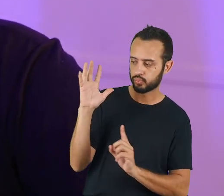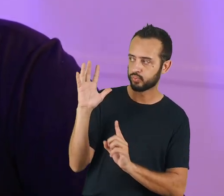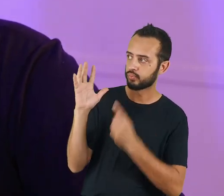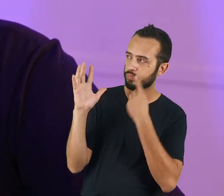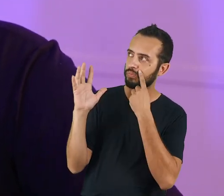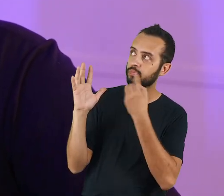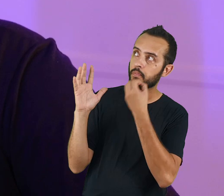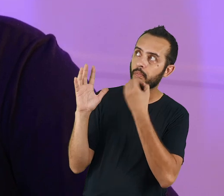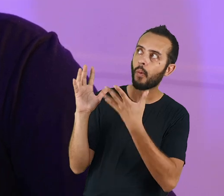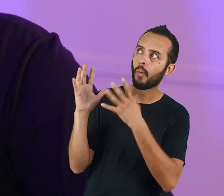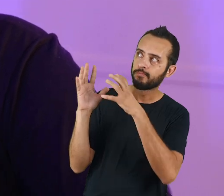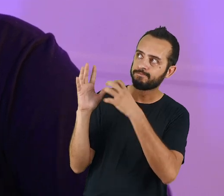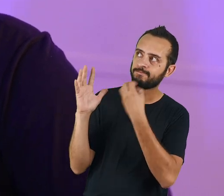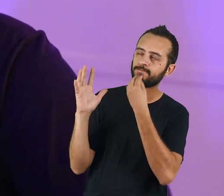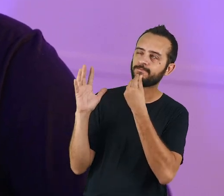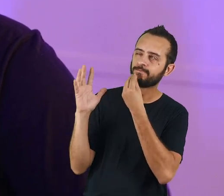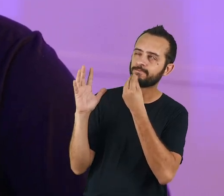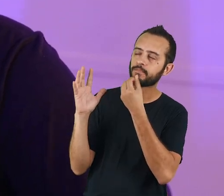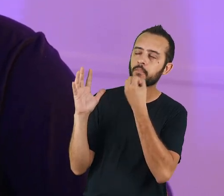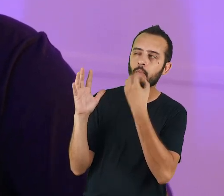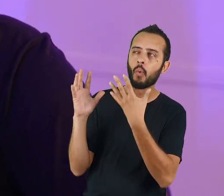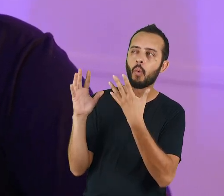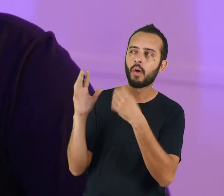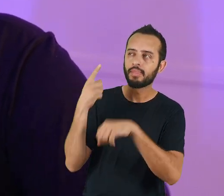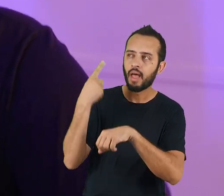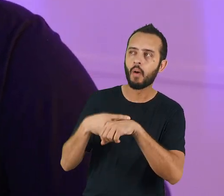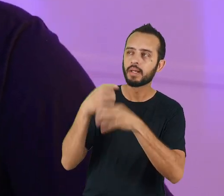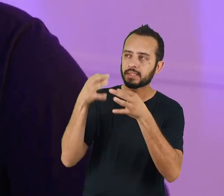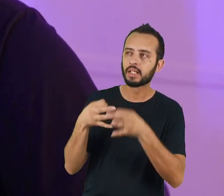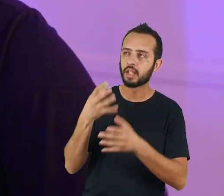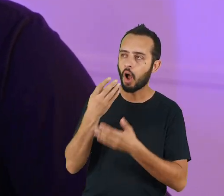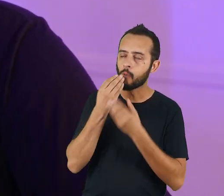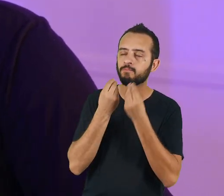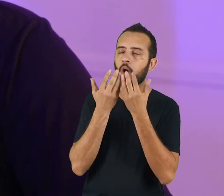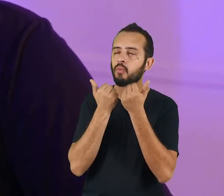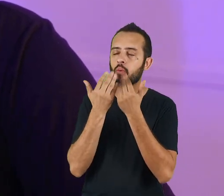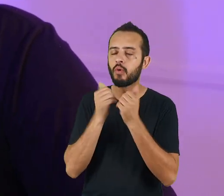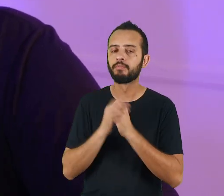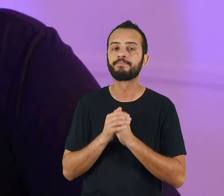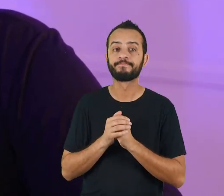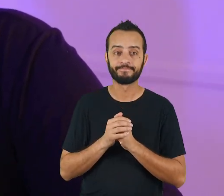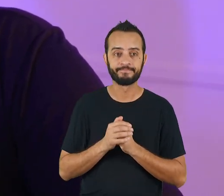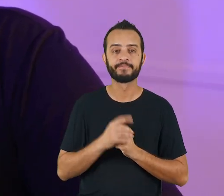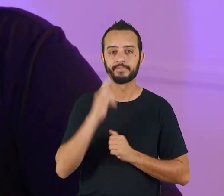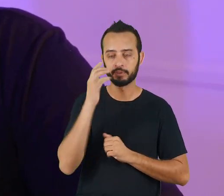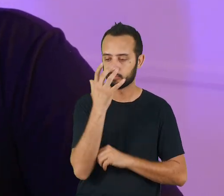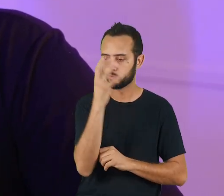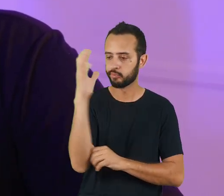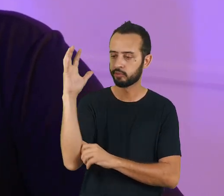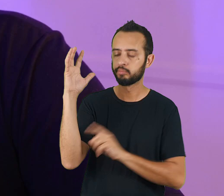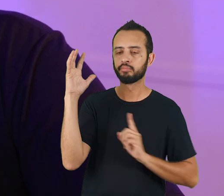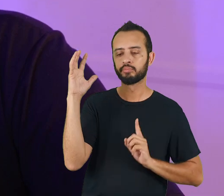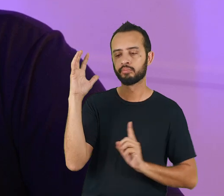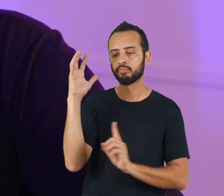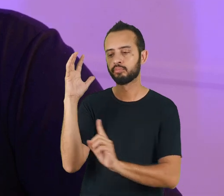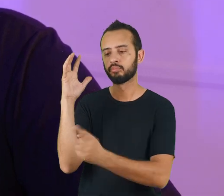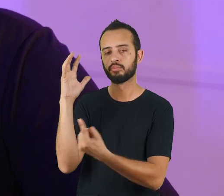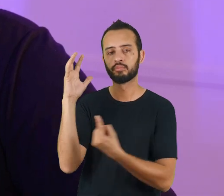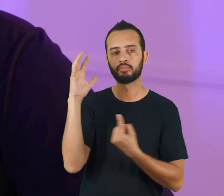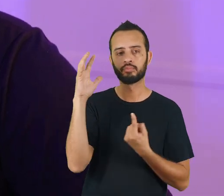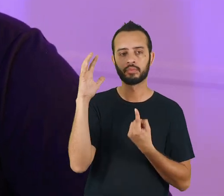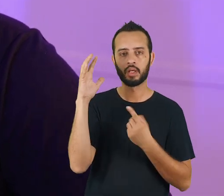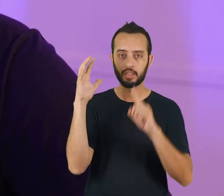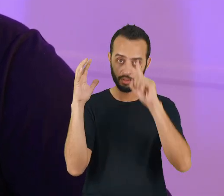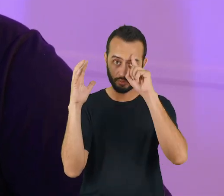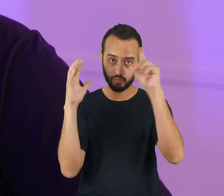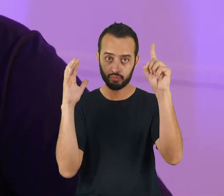essa manga tá ficando boa quando ela ficar dura a gente vai se fartar e foi acompanhando tal